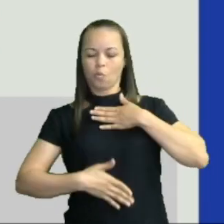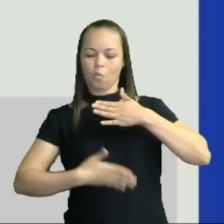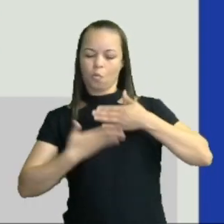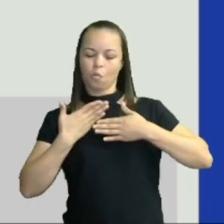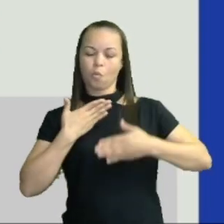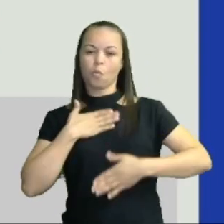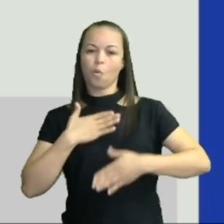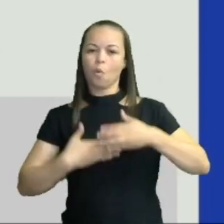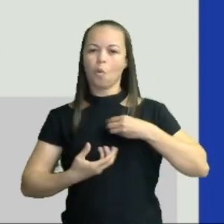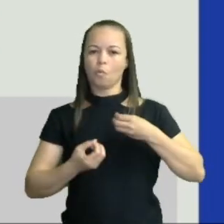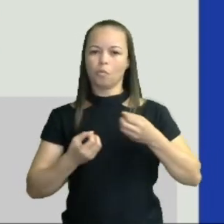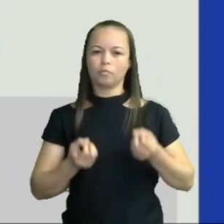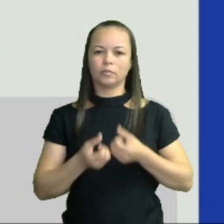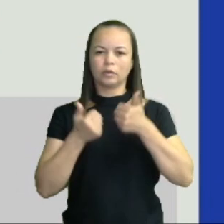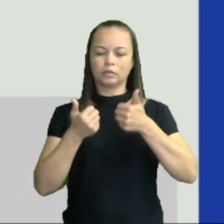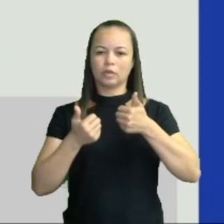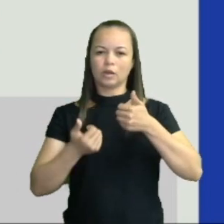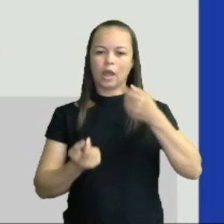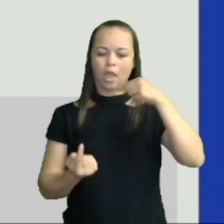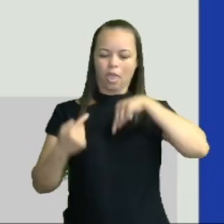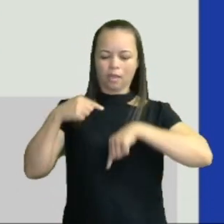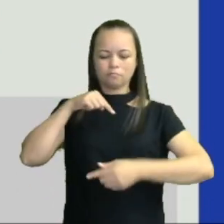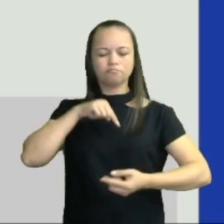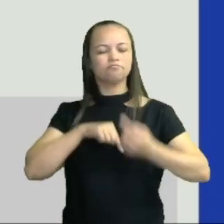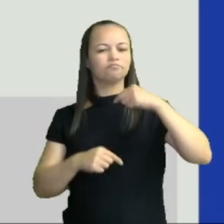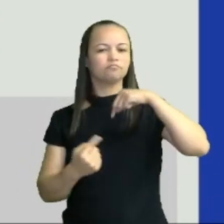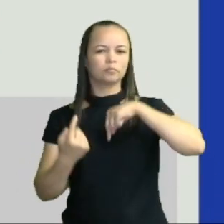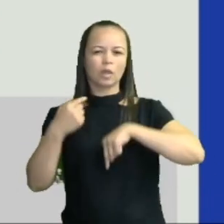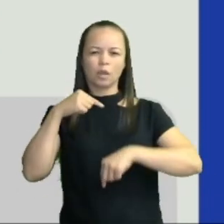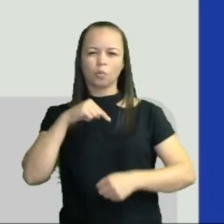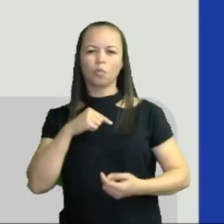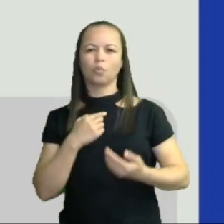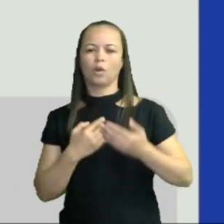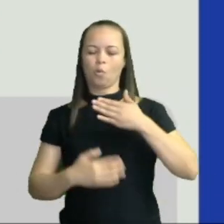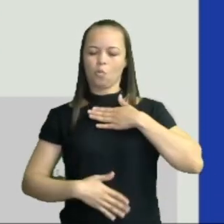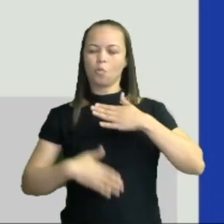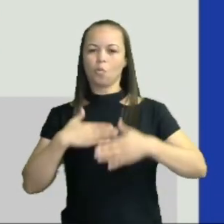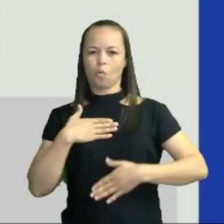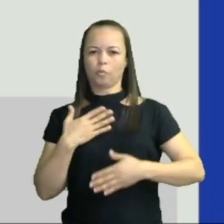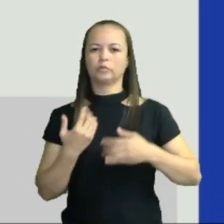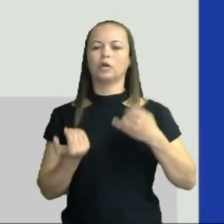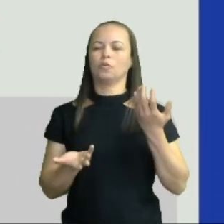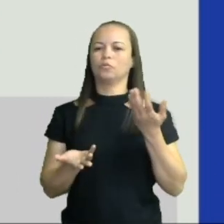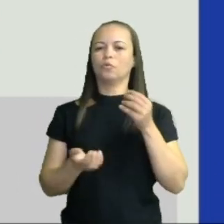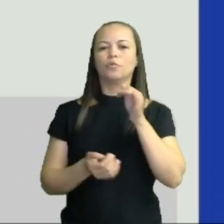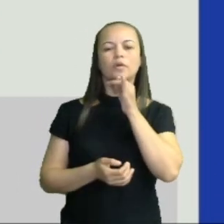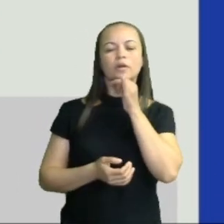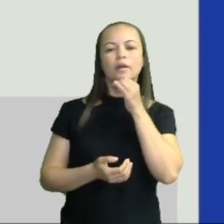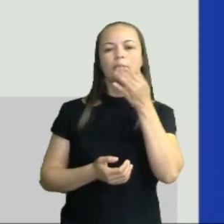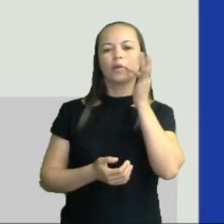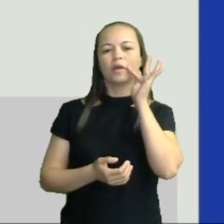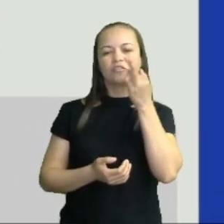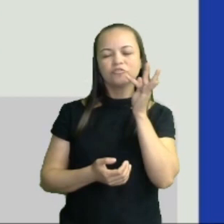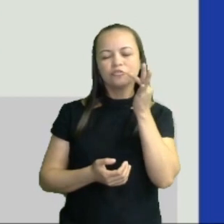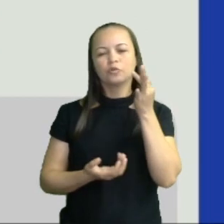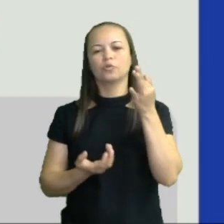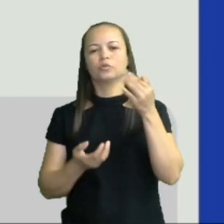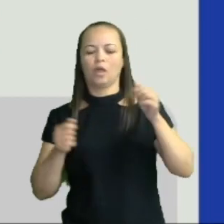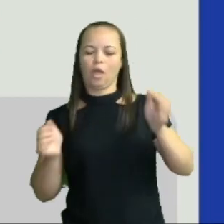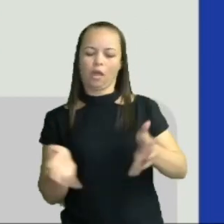bem são chamados de alimentos reguladores. São muito importantes. São as frutas, as verduras,